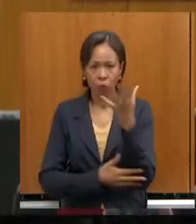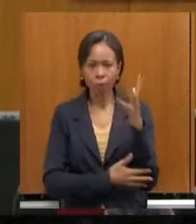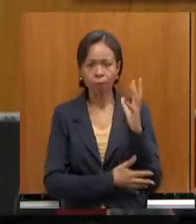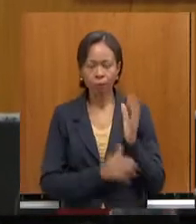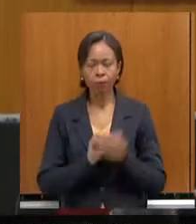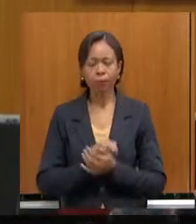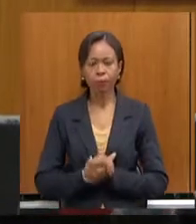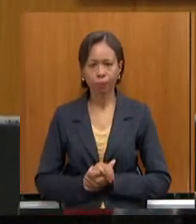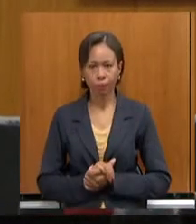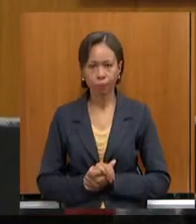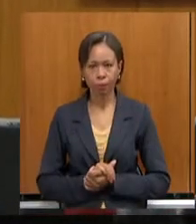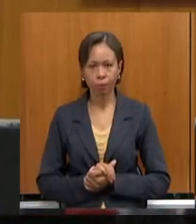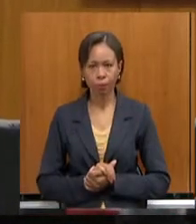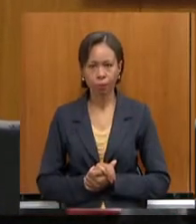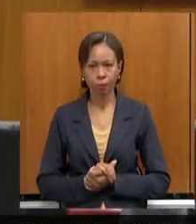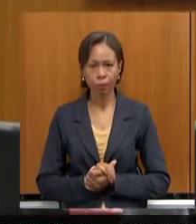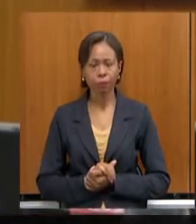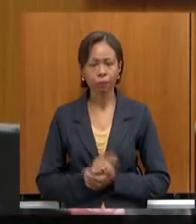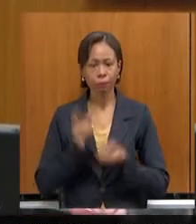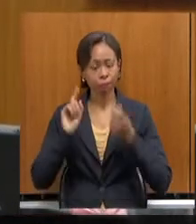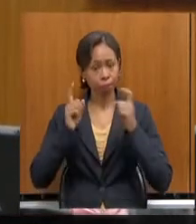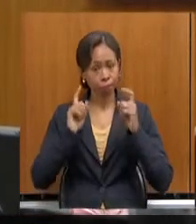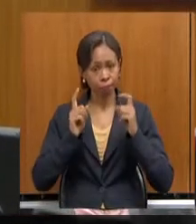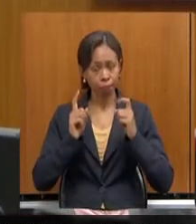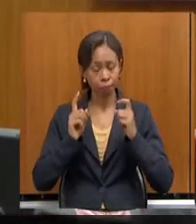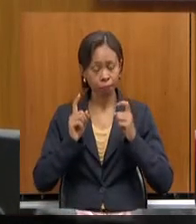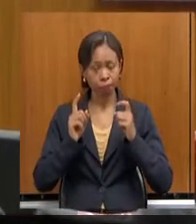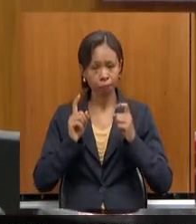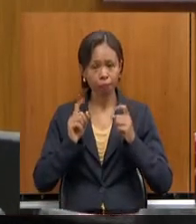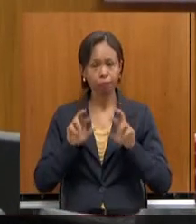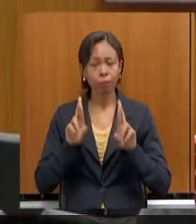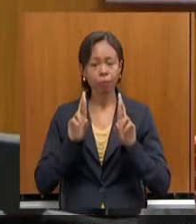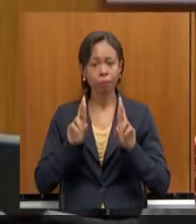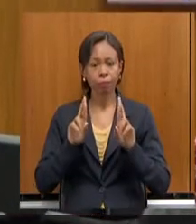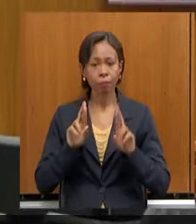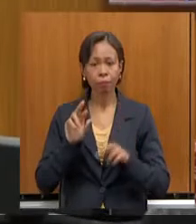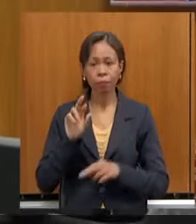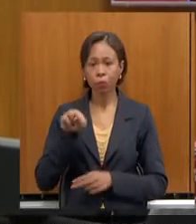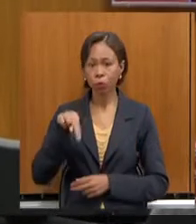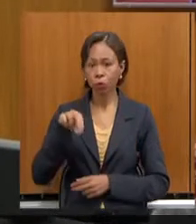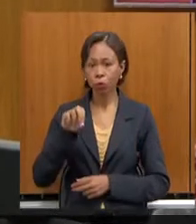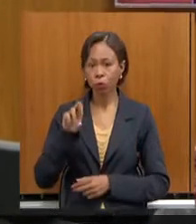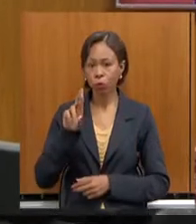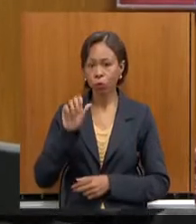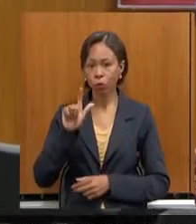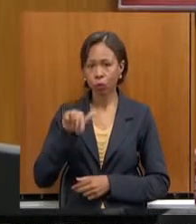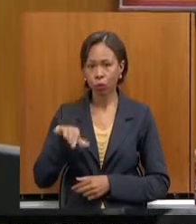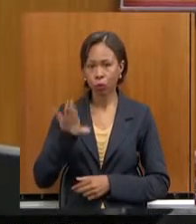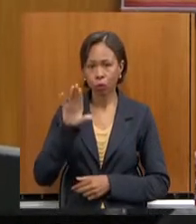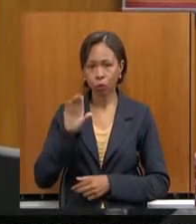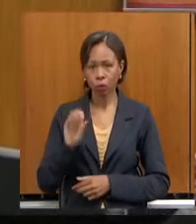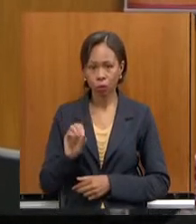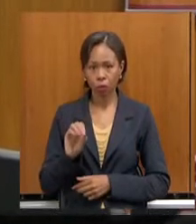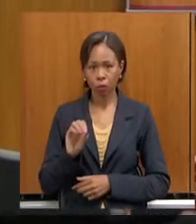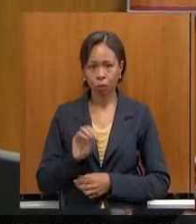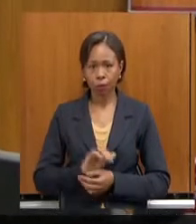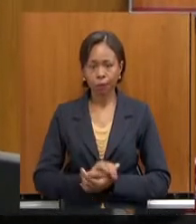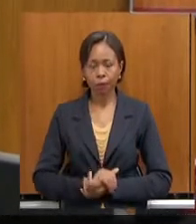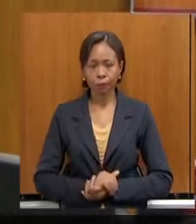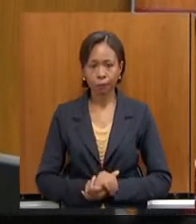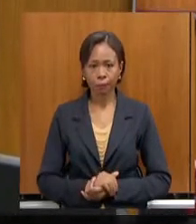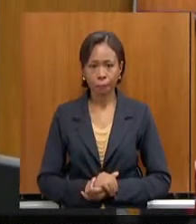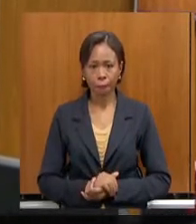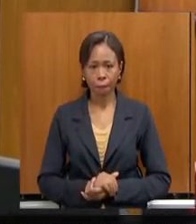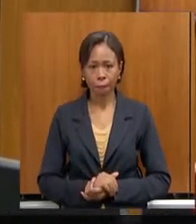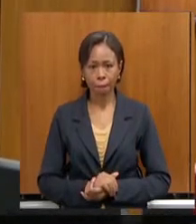muito bem-vindo o deputado Mauro Tramonte parabéns pelo trabalho Deputado Sávio Souza Cruz e também